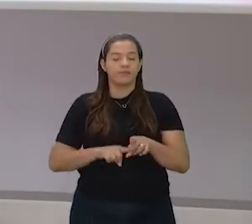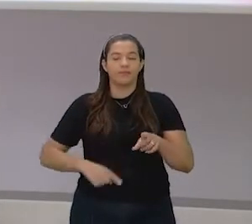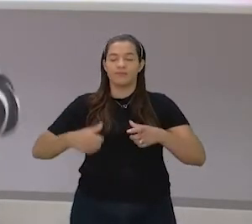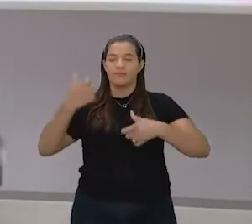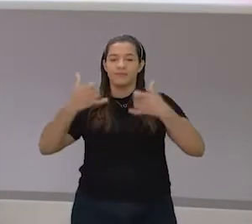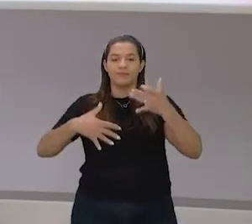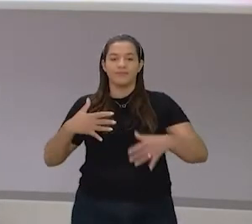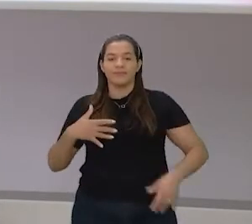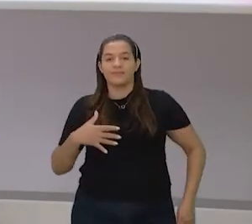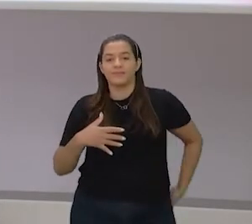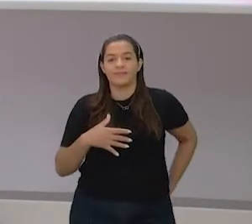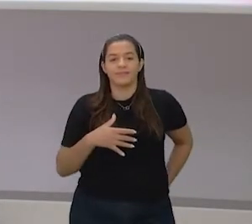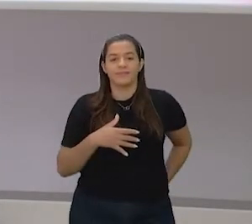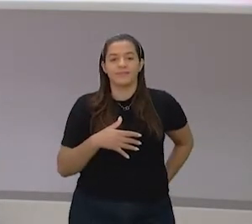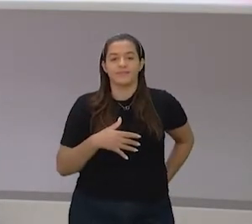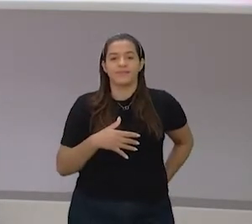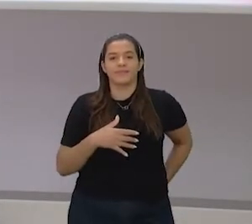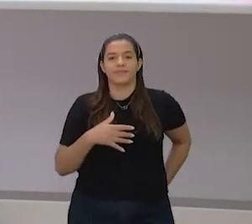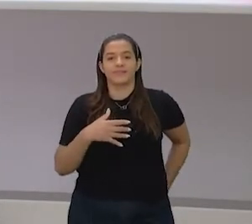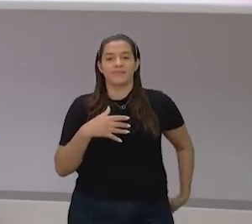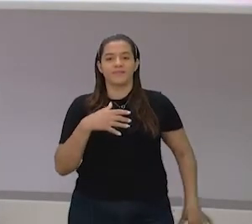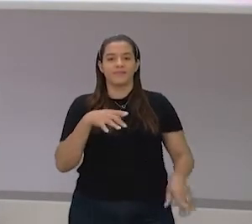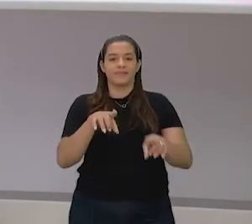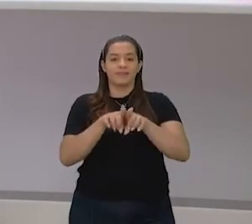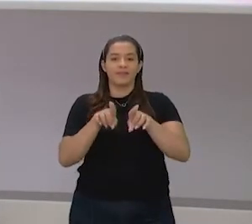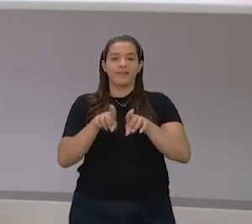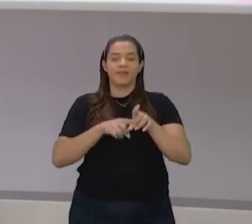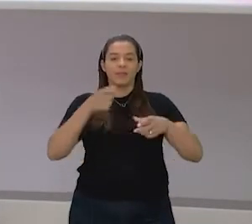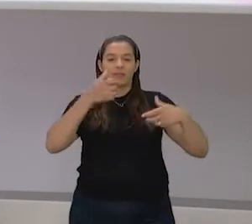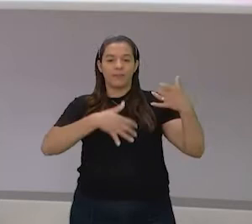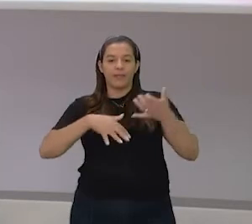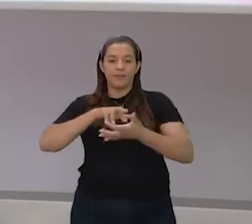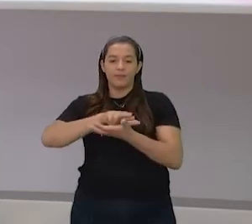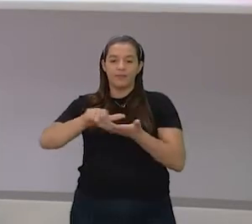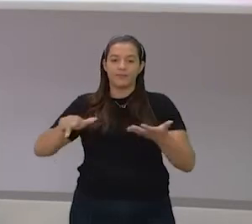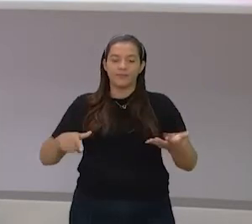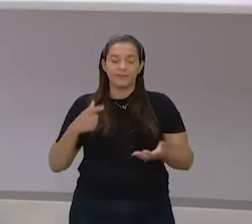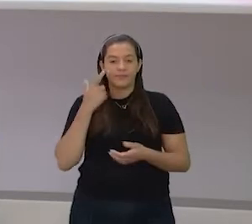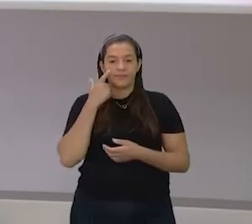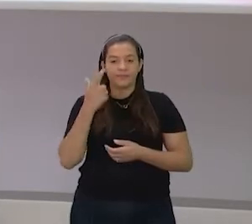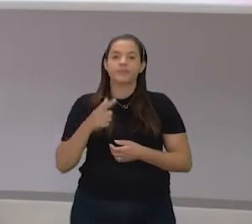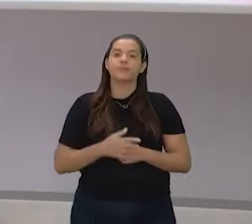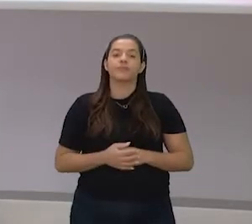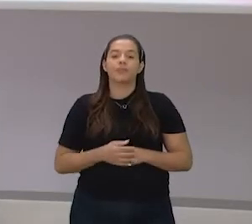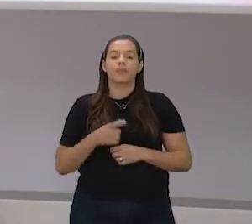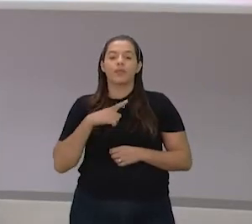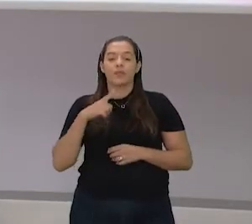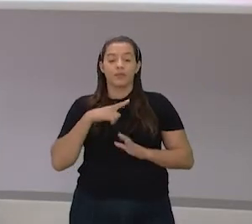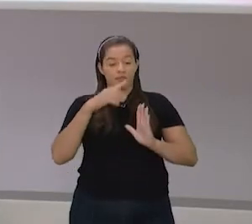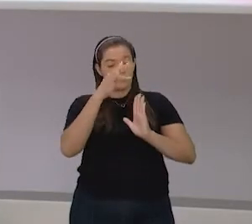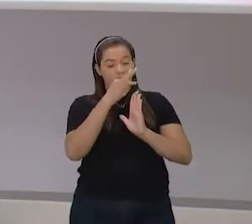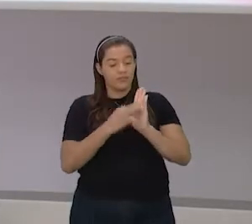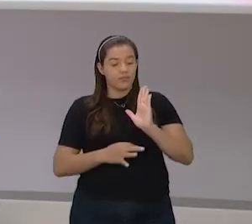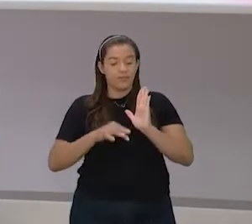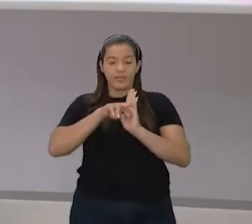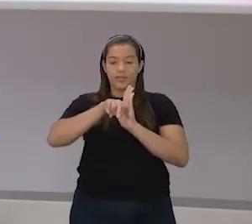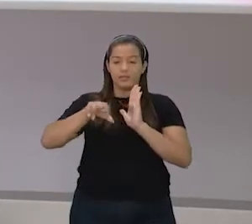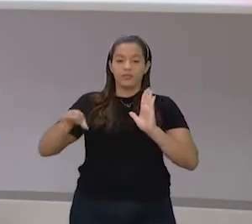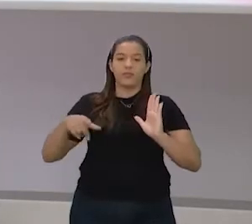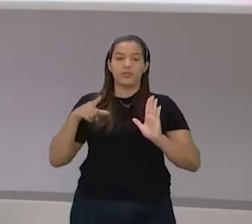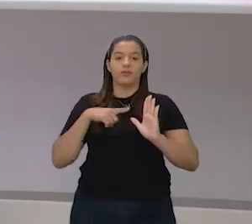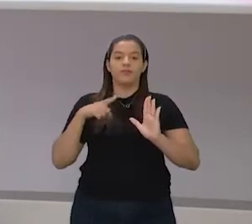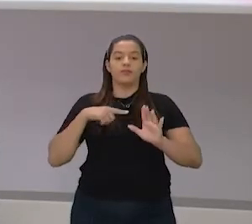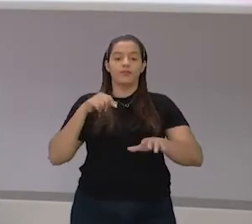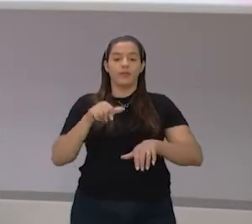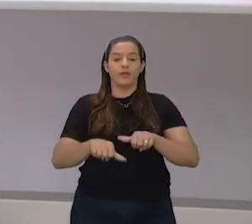não ouve, né? Mas assim, é isso aí. Ir atrás em busca de textos, de ver a mídia